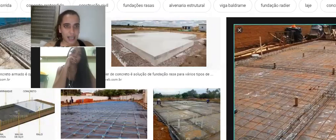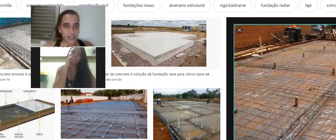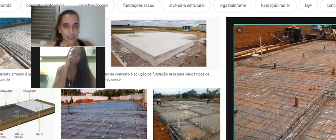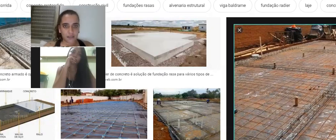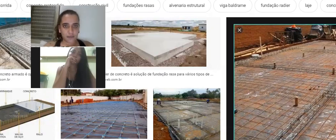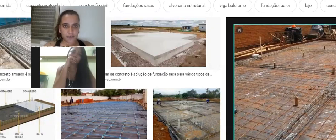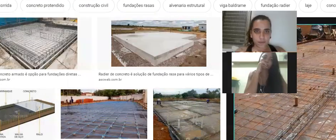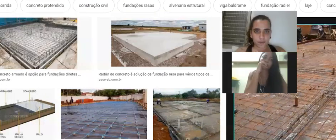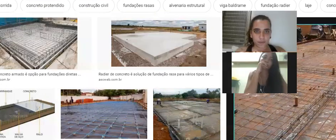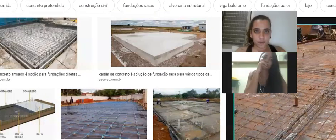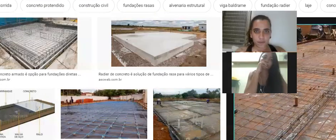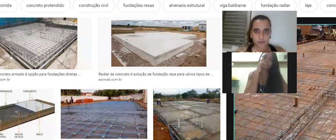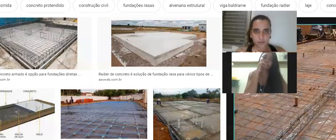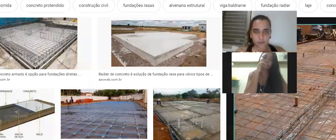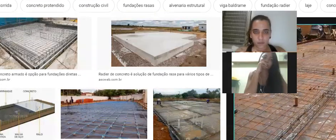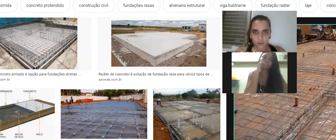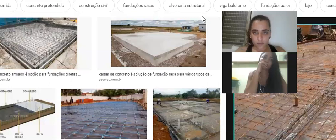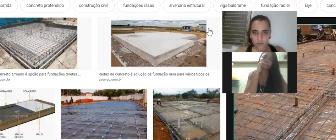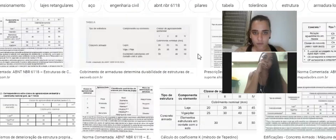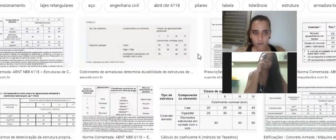Na engenharia,